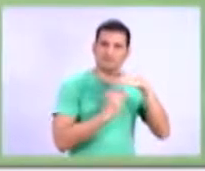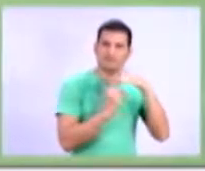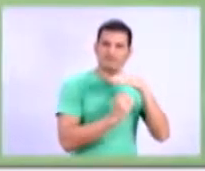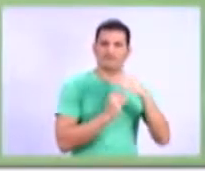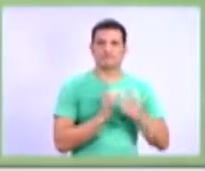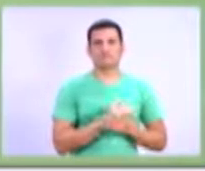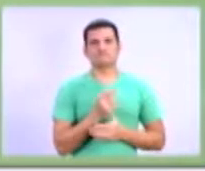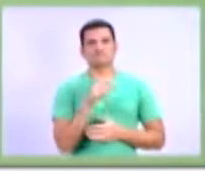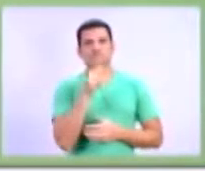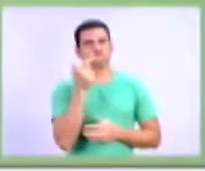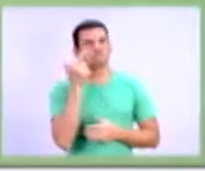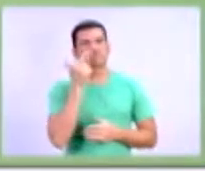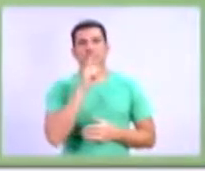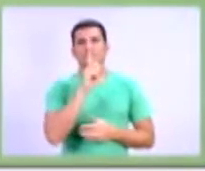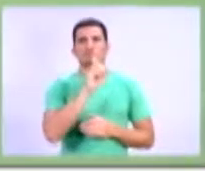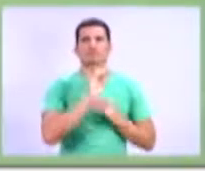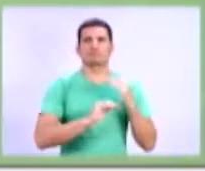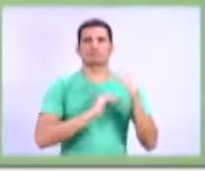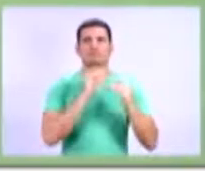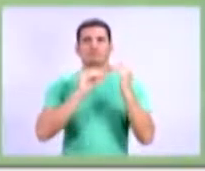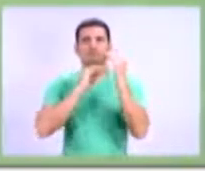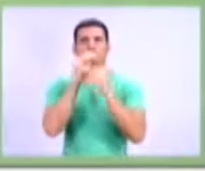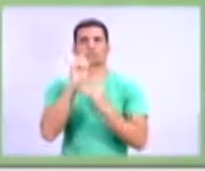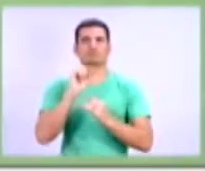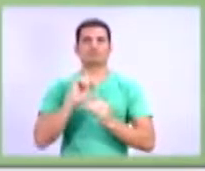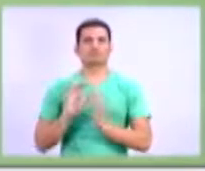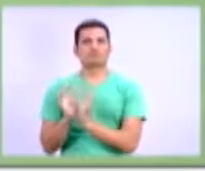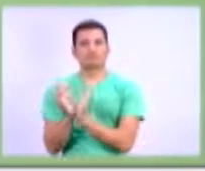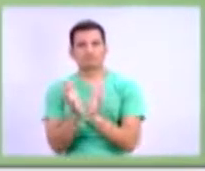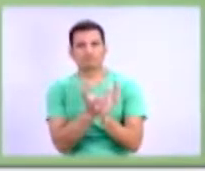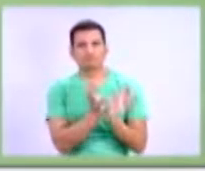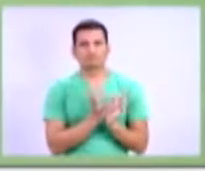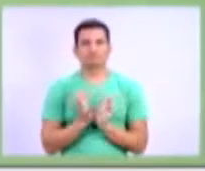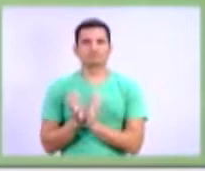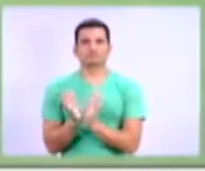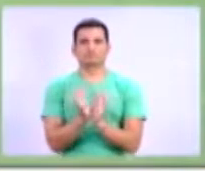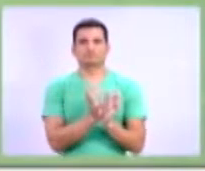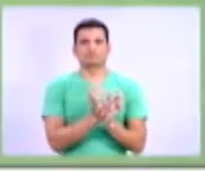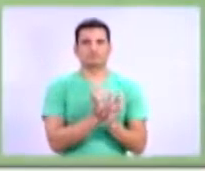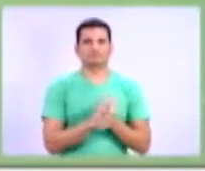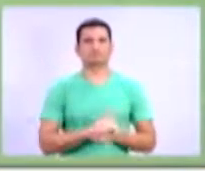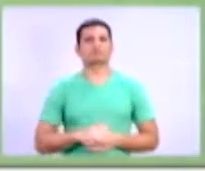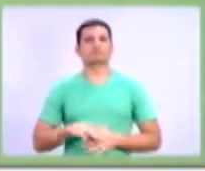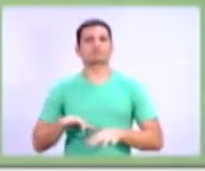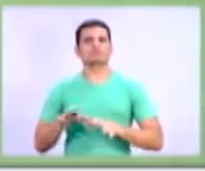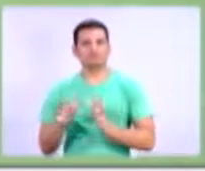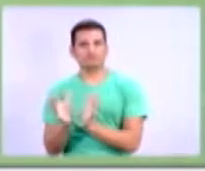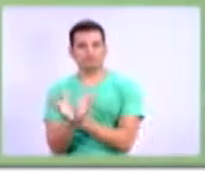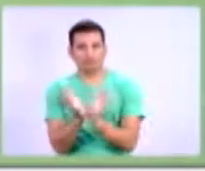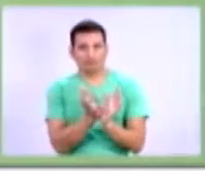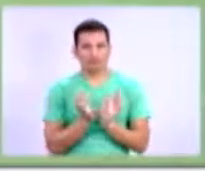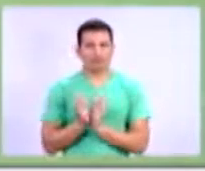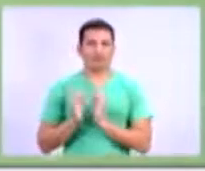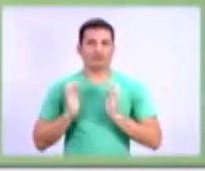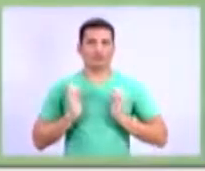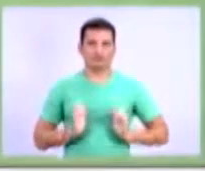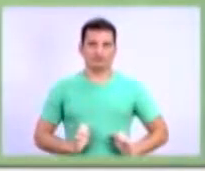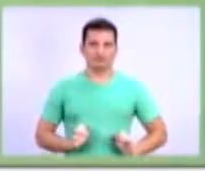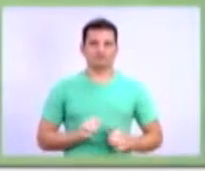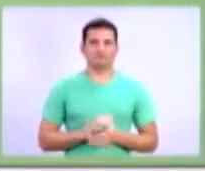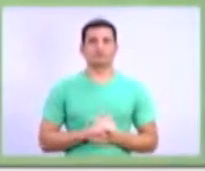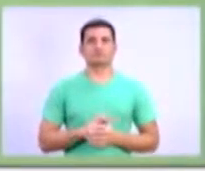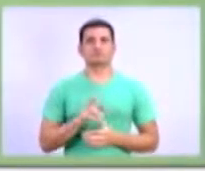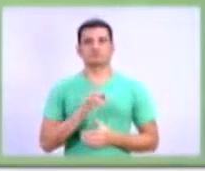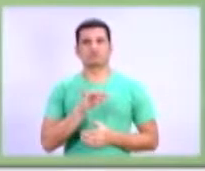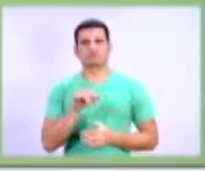ela não vai conseguir desenvolver essa coletividade, né? E numa coletividade ética vai prevalecer